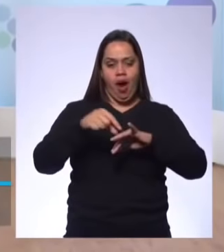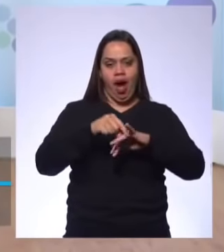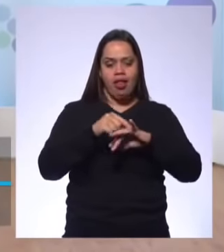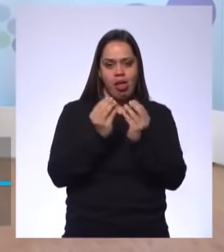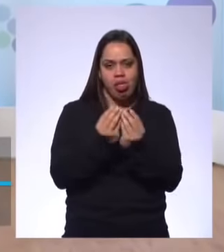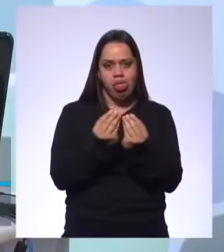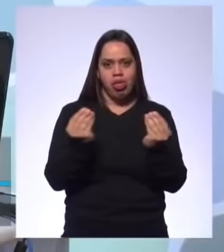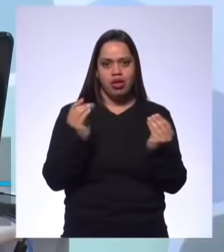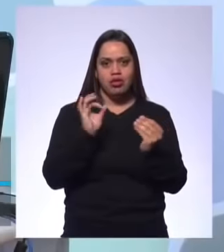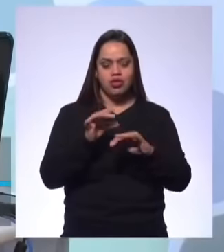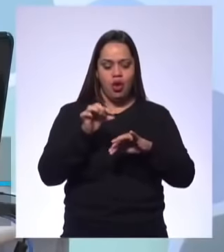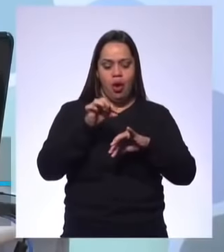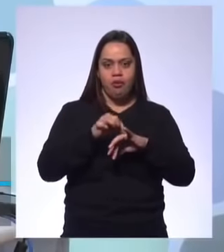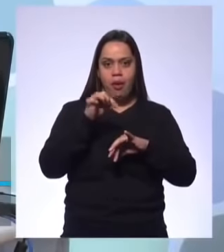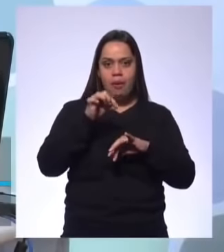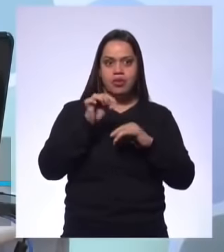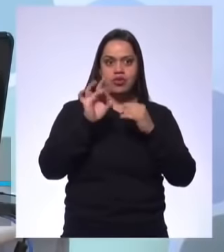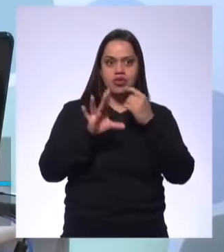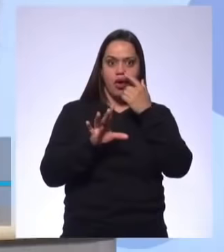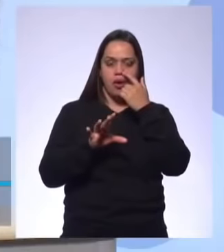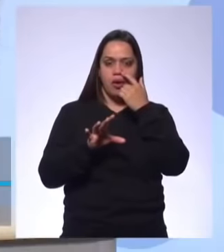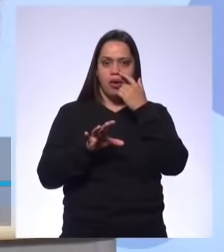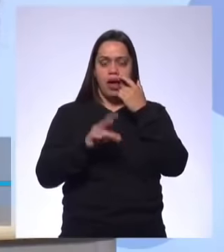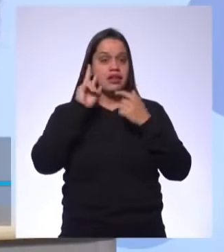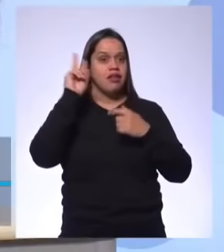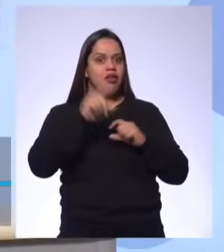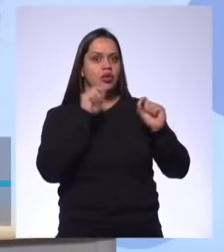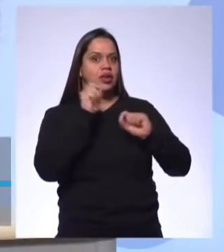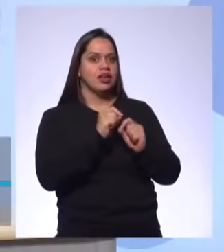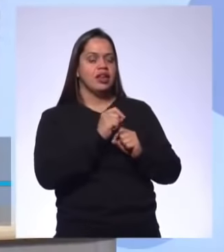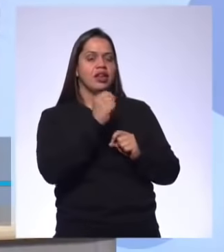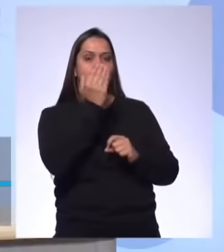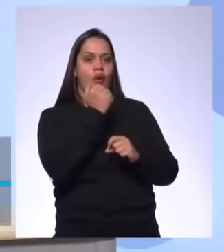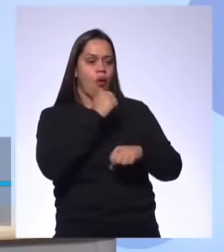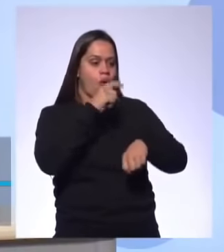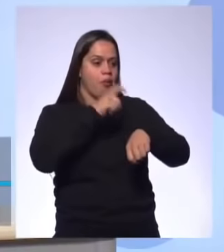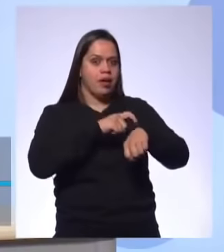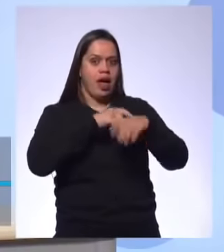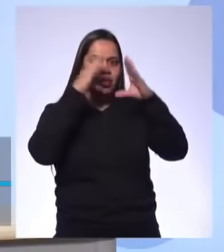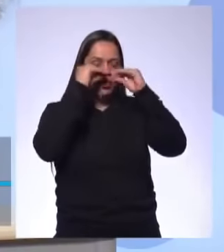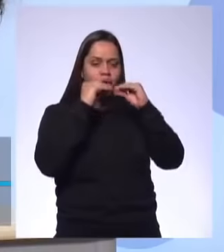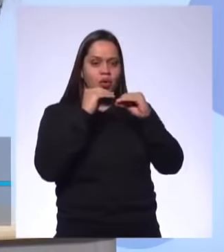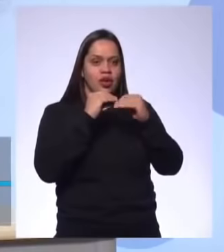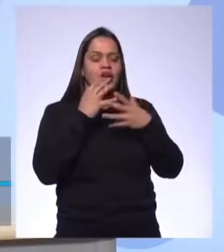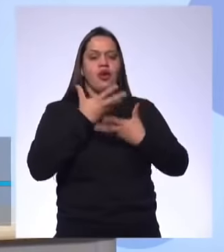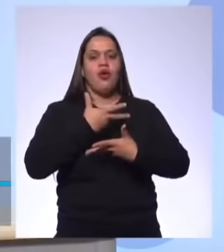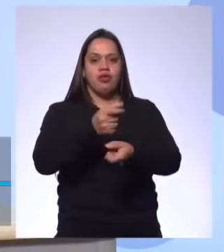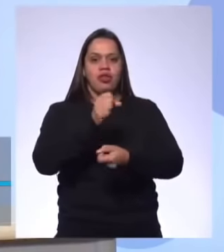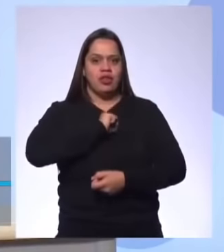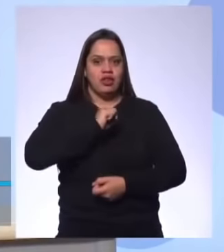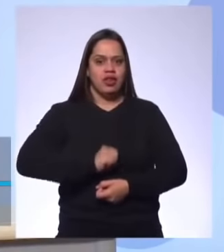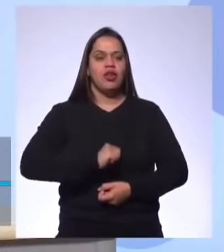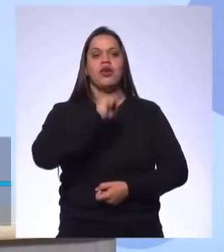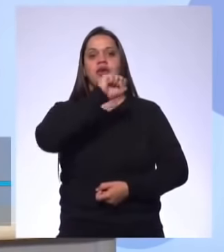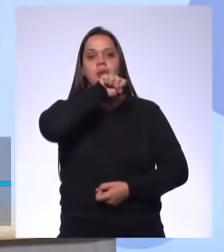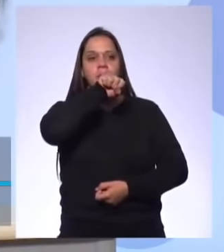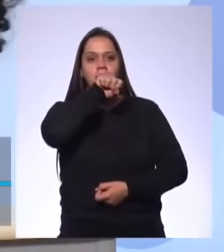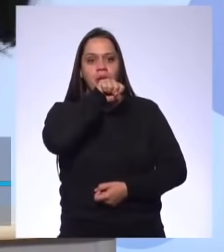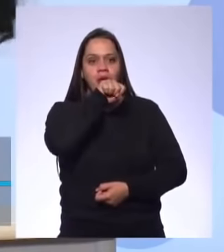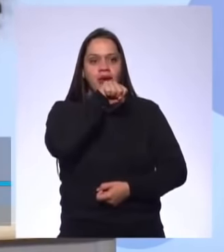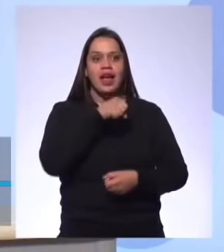ficou expelindo a pérola. Mas aí. E que jantar, hein? Você vai convidar o bispo e o sacerdote para na sua casa e o jantar é ovo cozido,